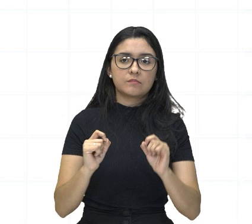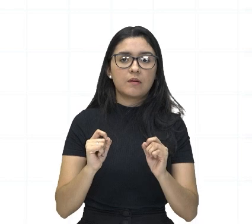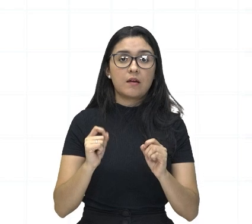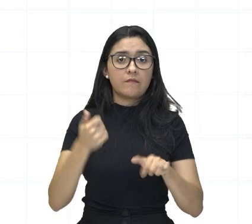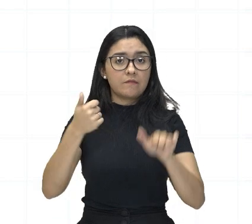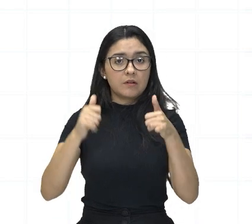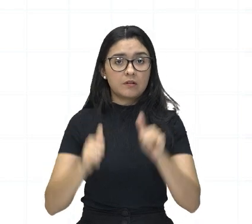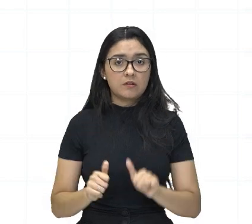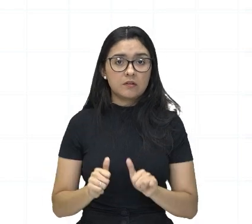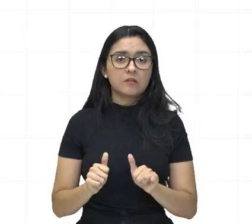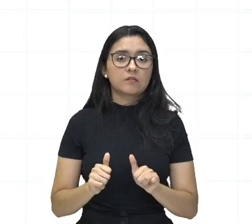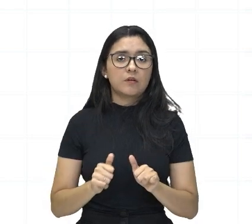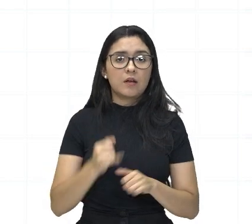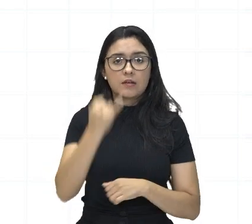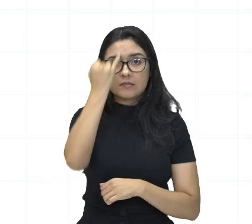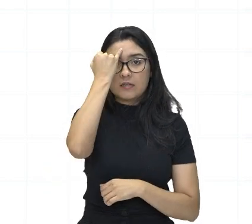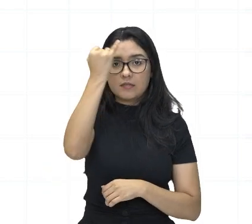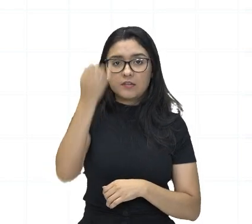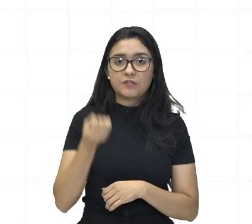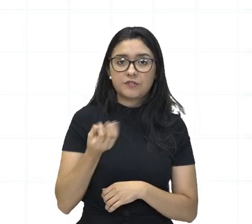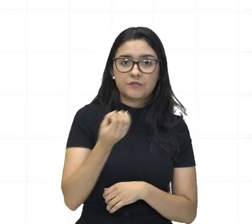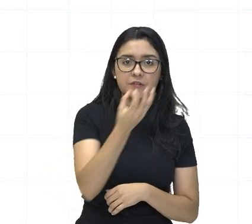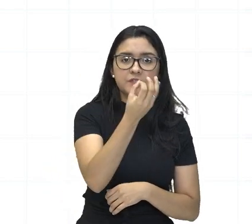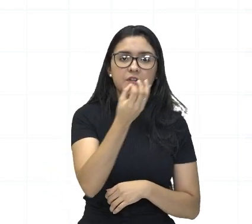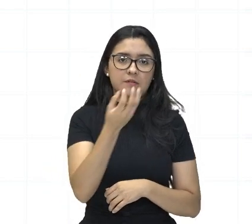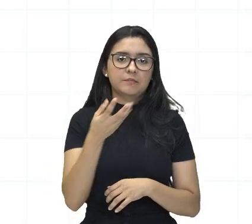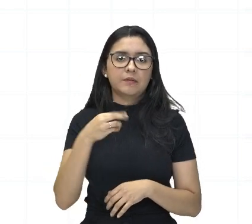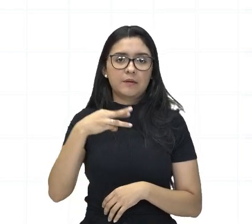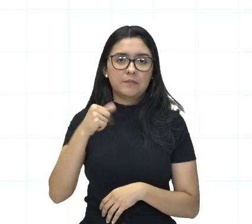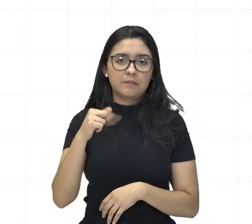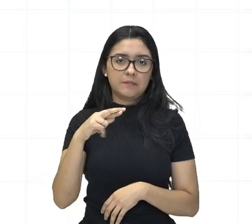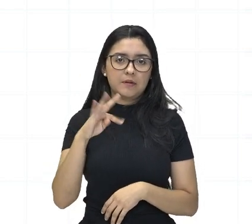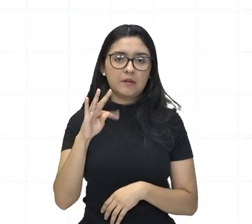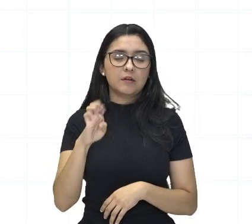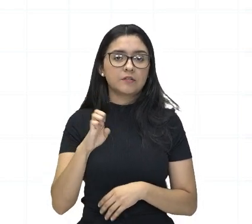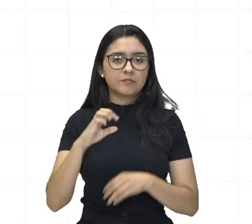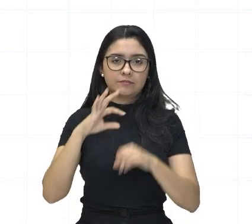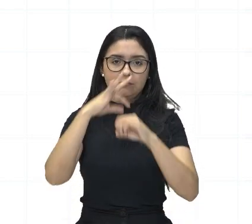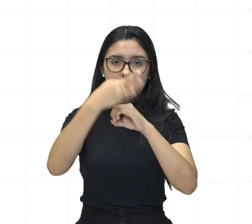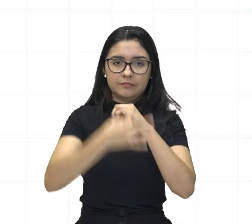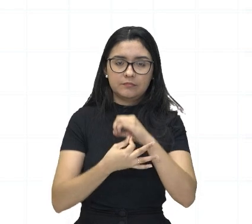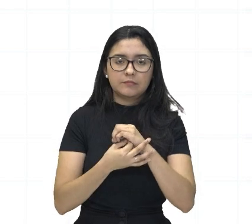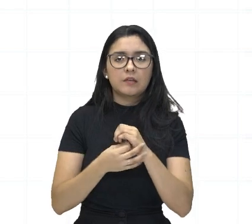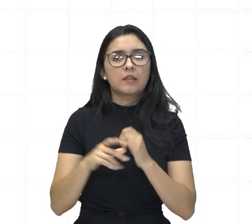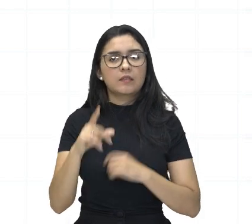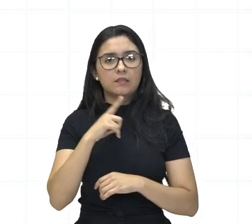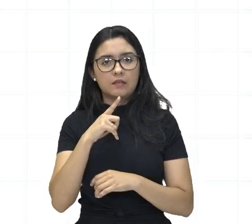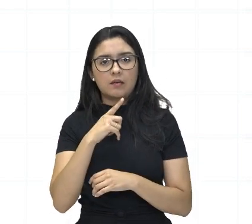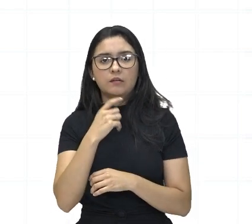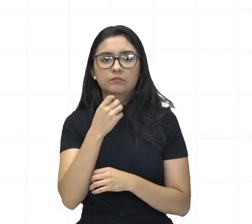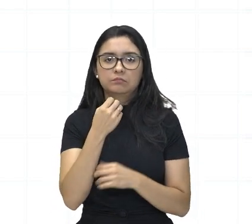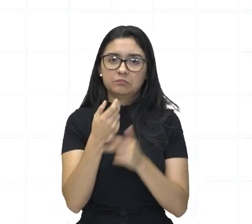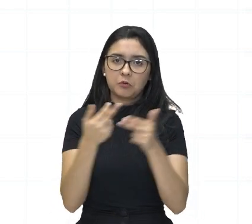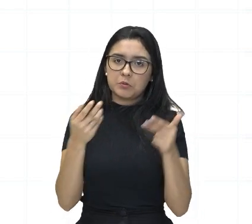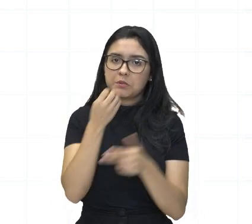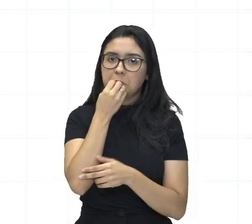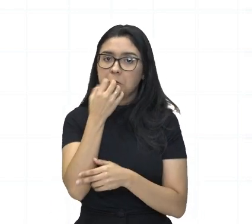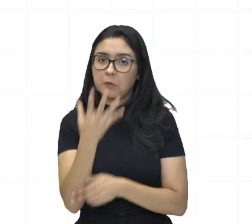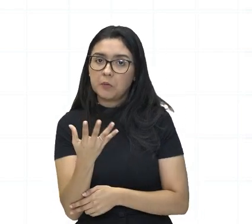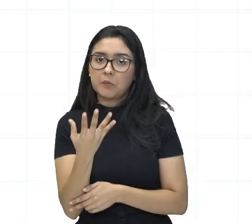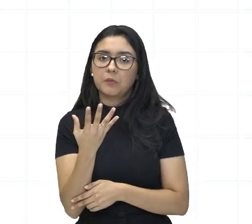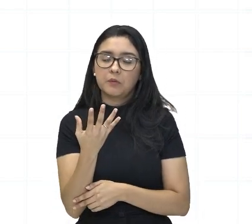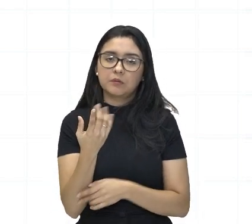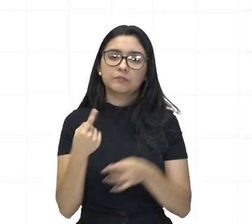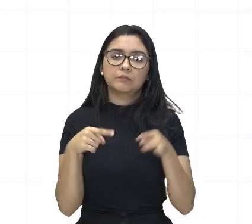à ideia de colonizar Marte. Ela vê méritos, ela consegue ver pontos positivos, certo? Com essa ideia